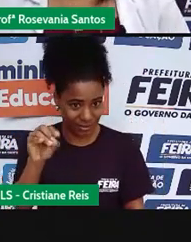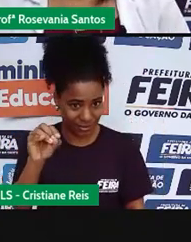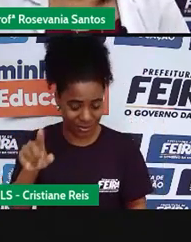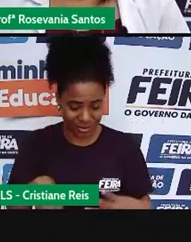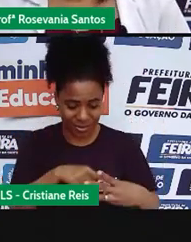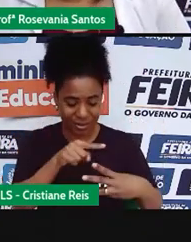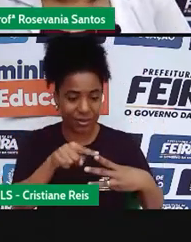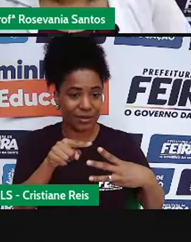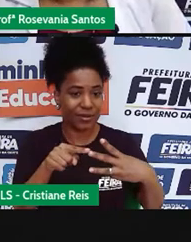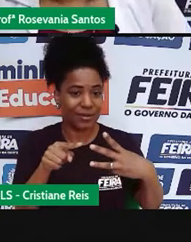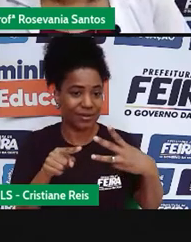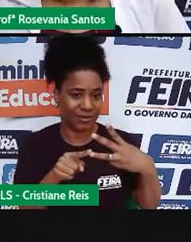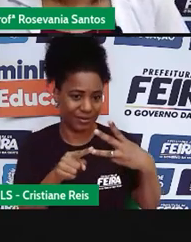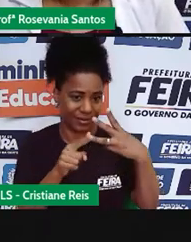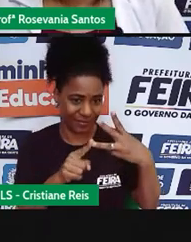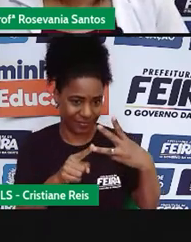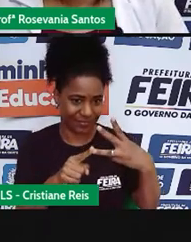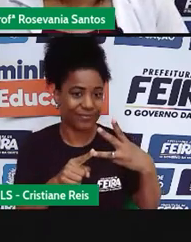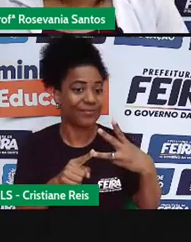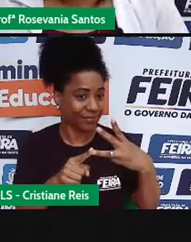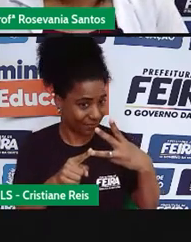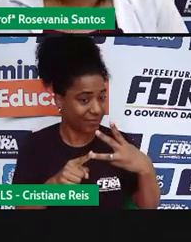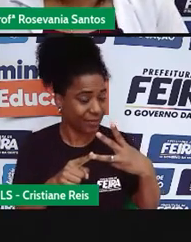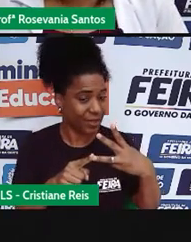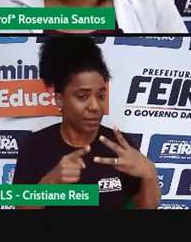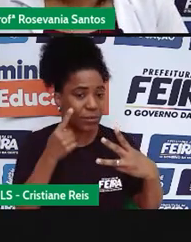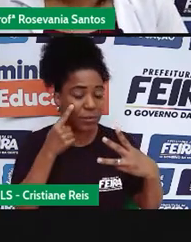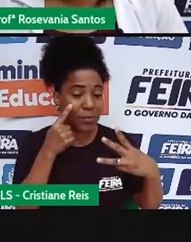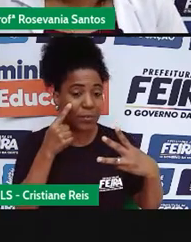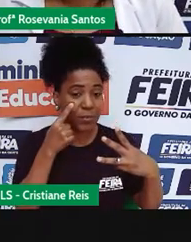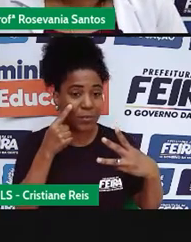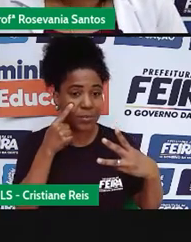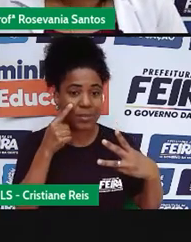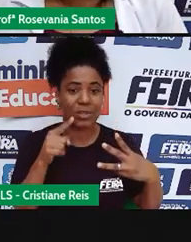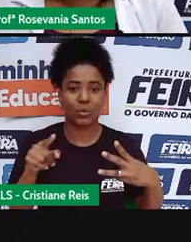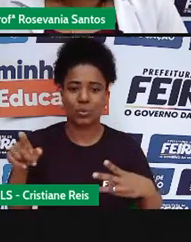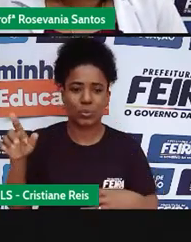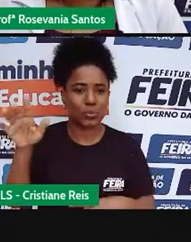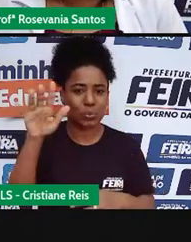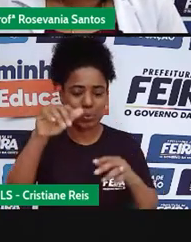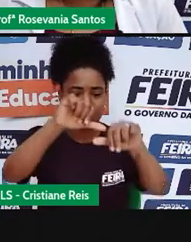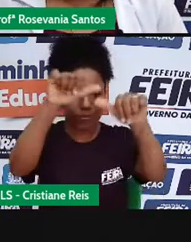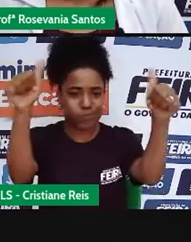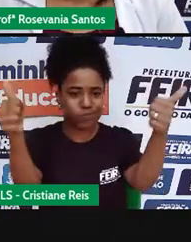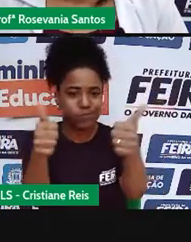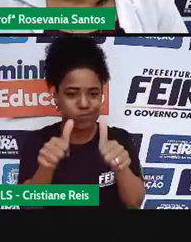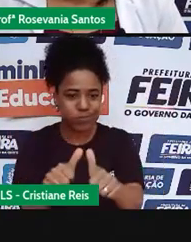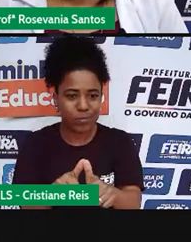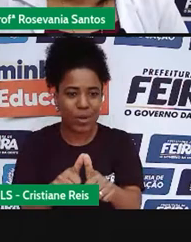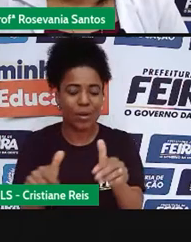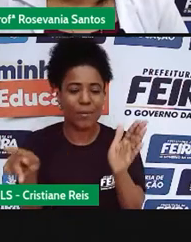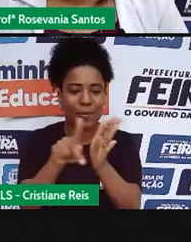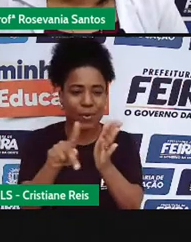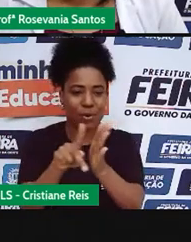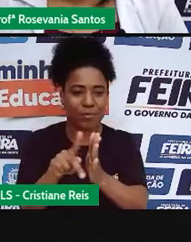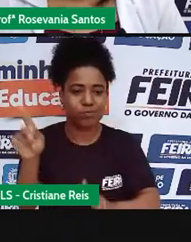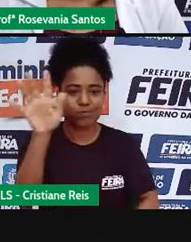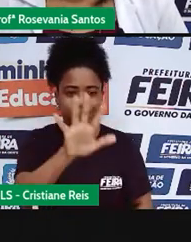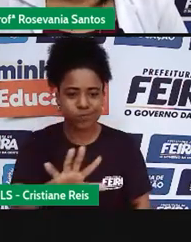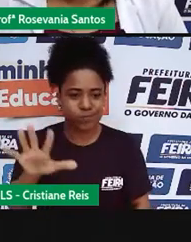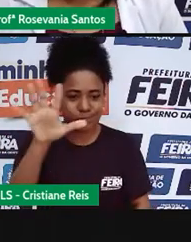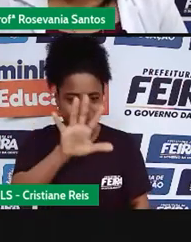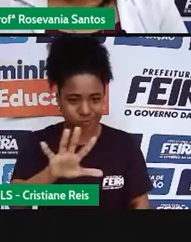né, e o tropical semiárido, que é essa parte todinha aqui que vem, né, da parte da zona, né,